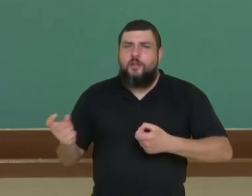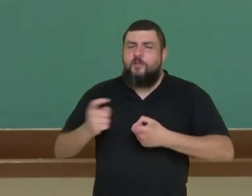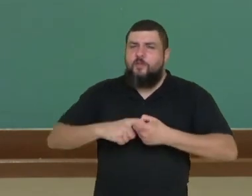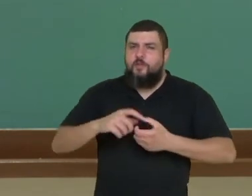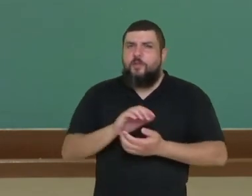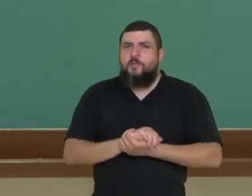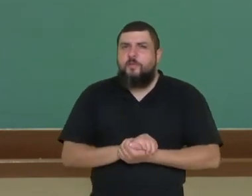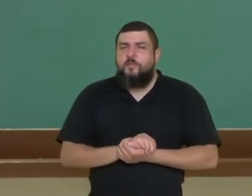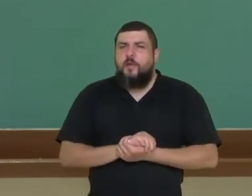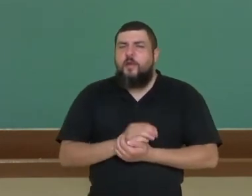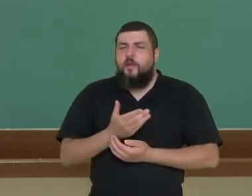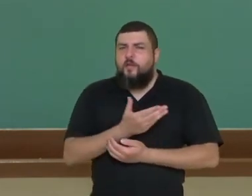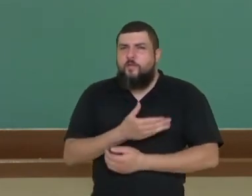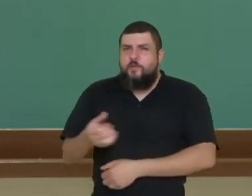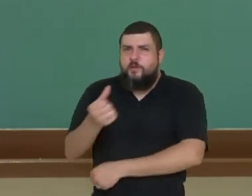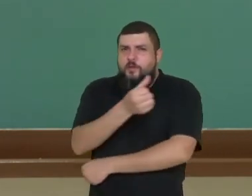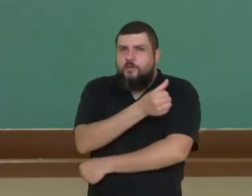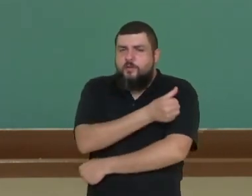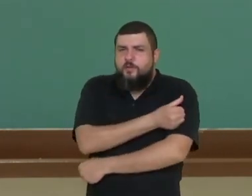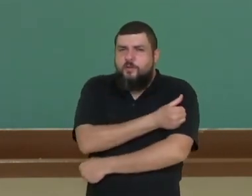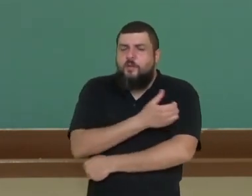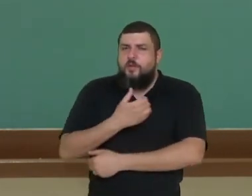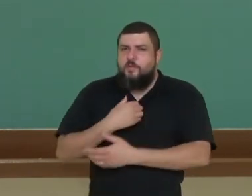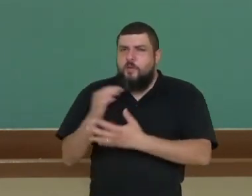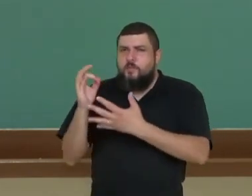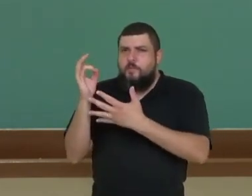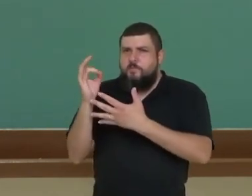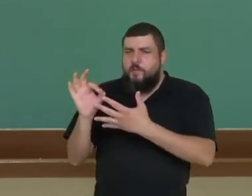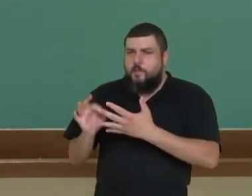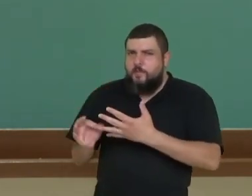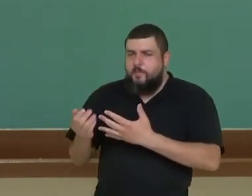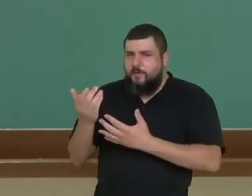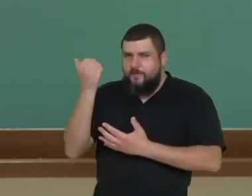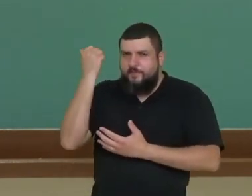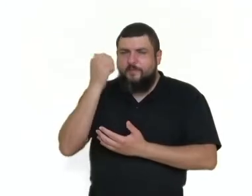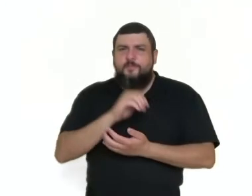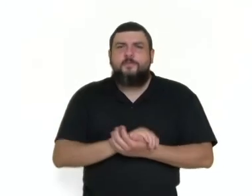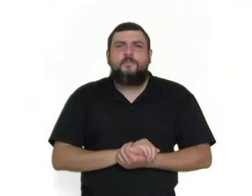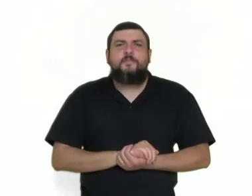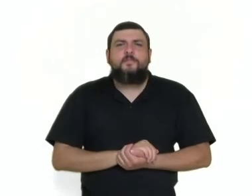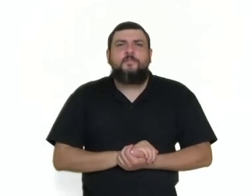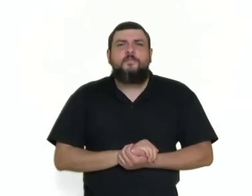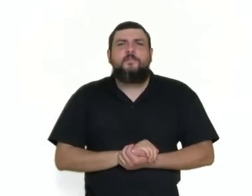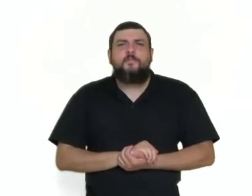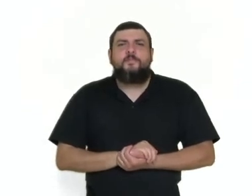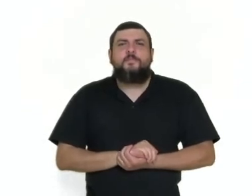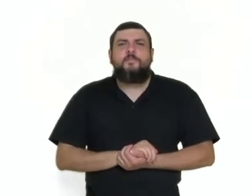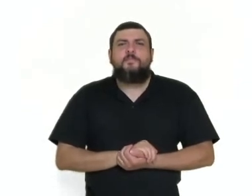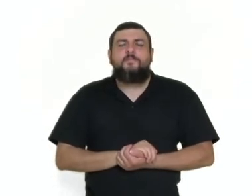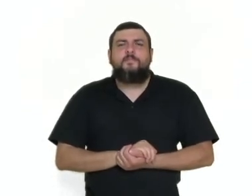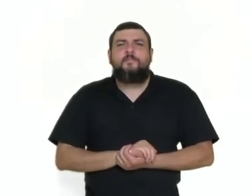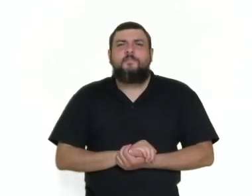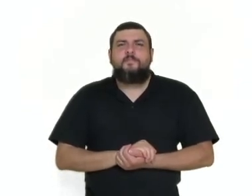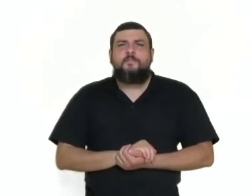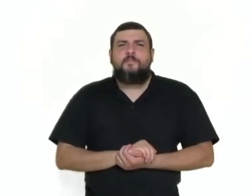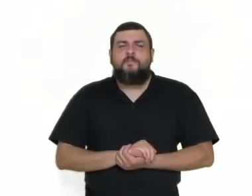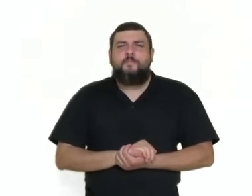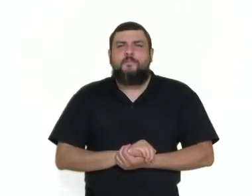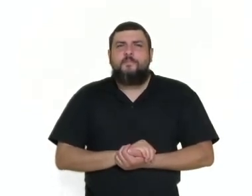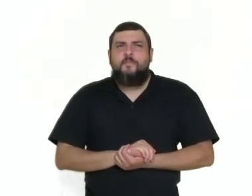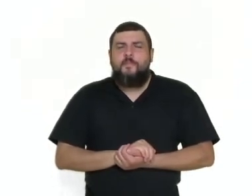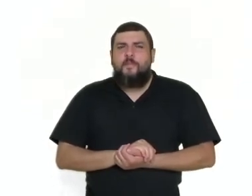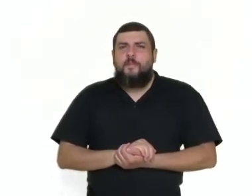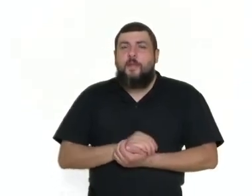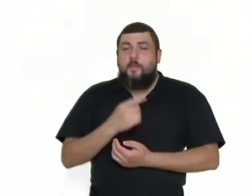Voltei. Galerinha do sexto ano, bora lá corrigir estas junto conosco. Os primeiros califas, chamados